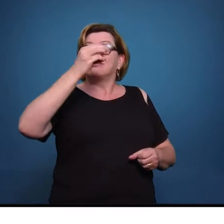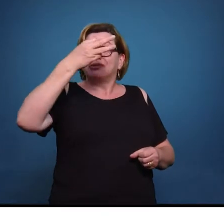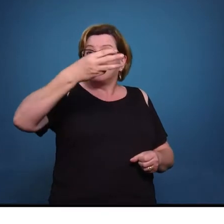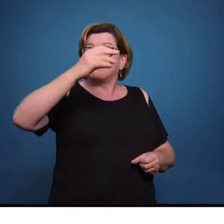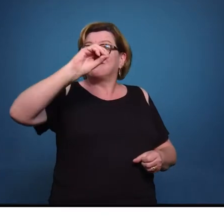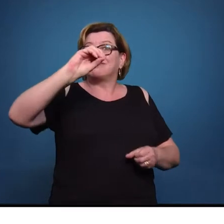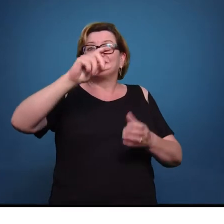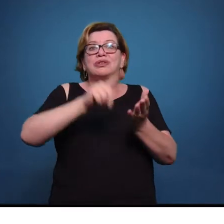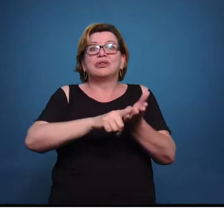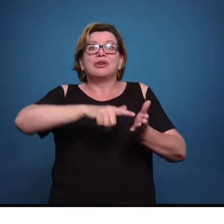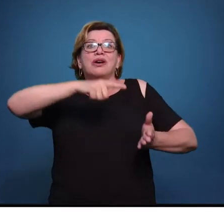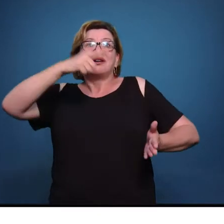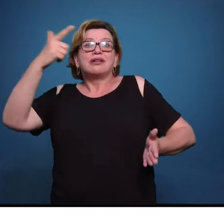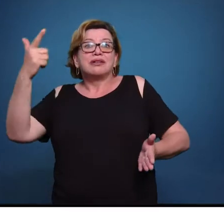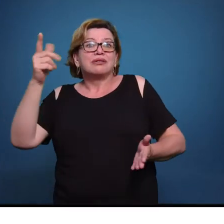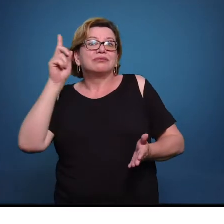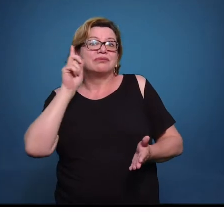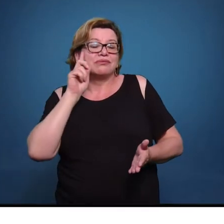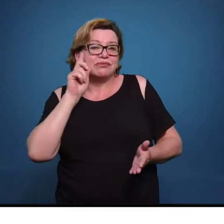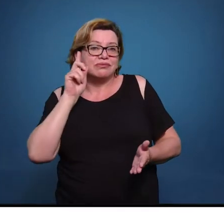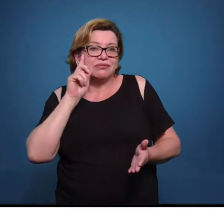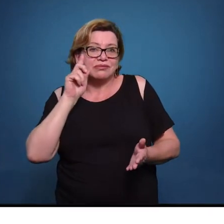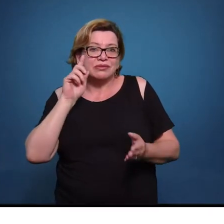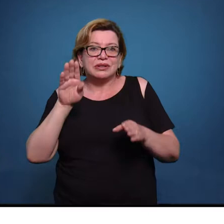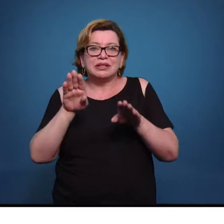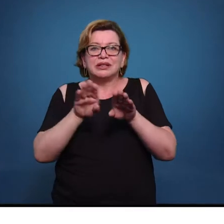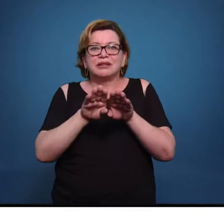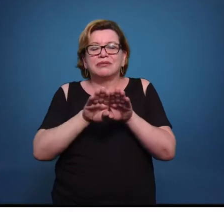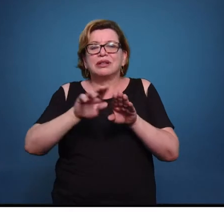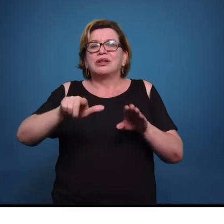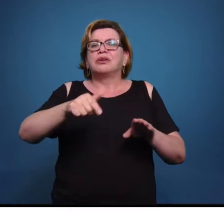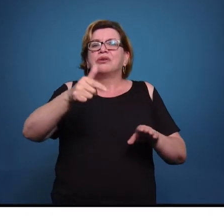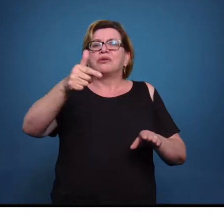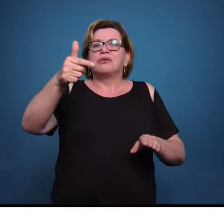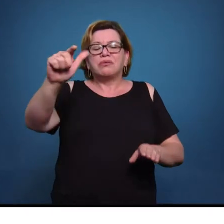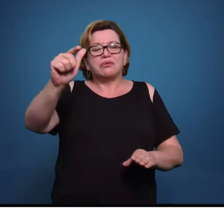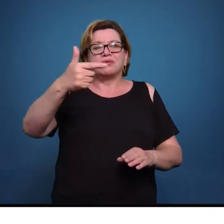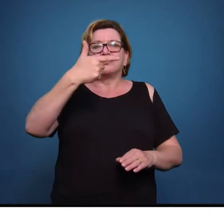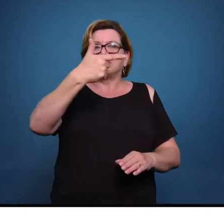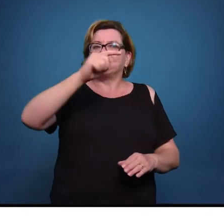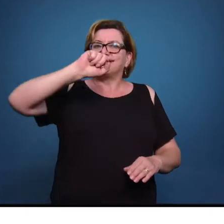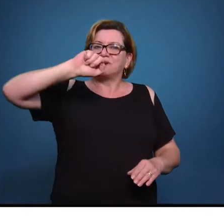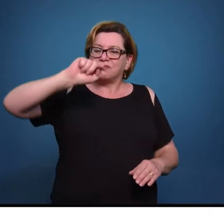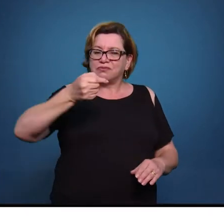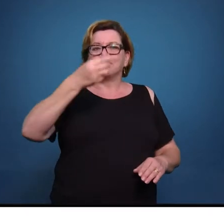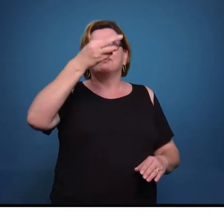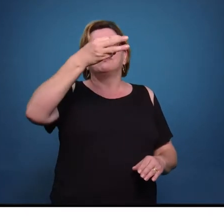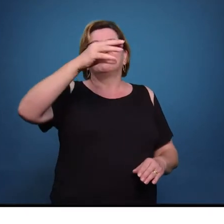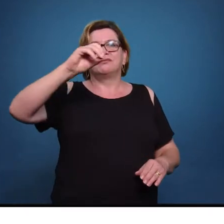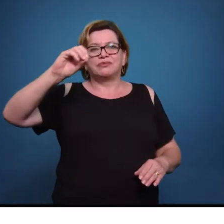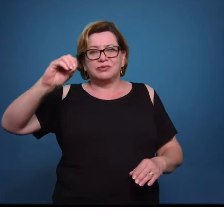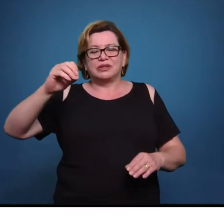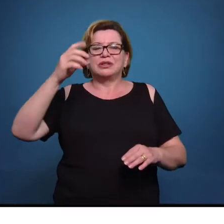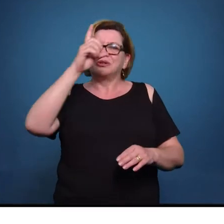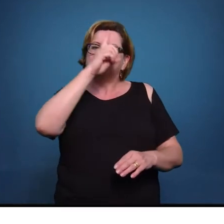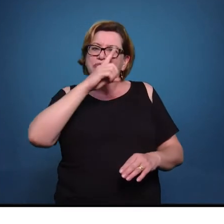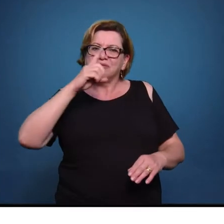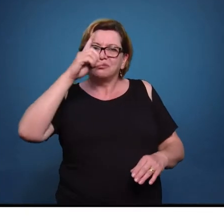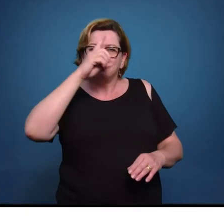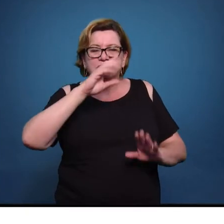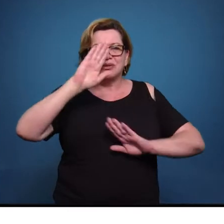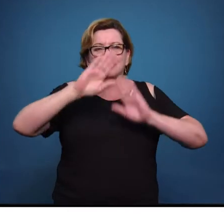outros 2300 que são bissemanários, trissemanários, semanários, quinzenais e, em alguns